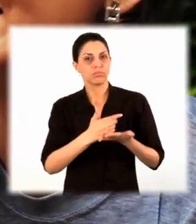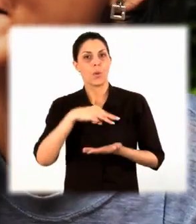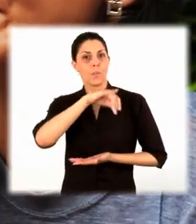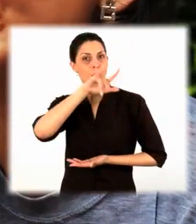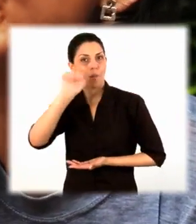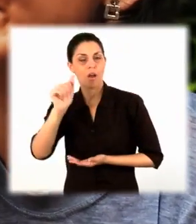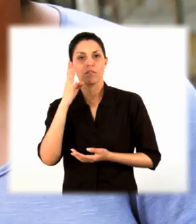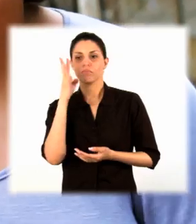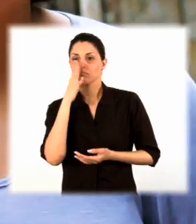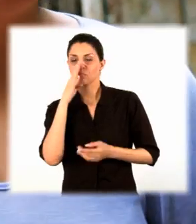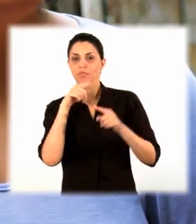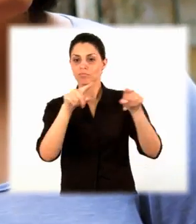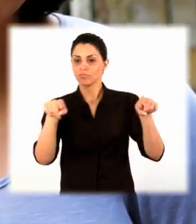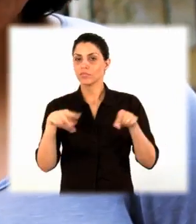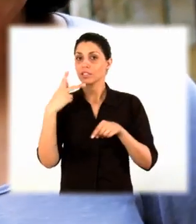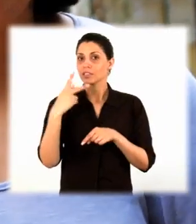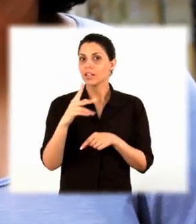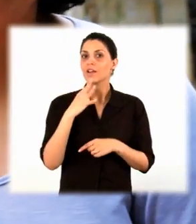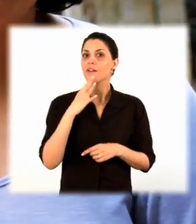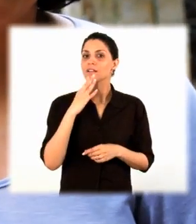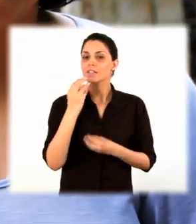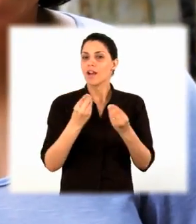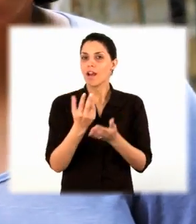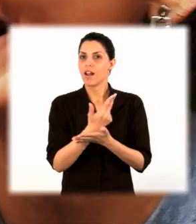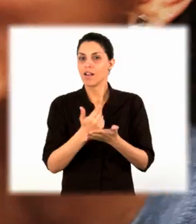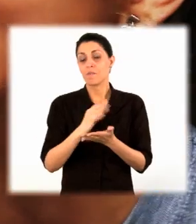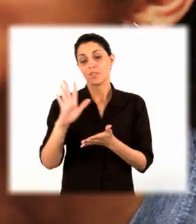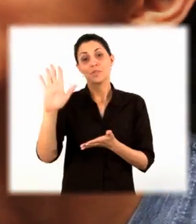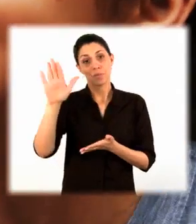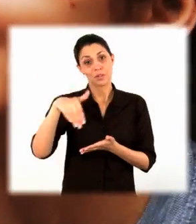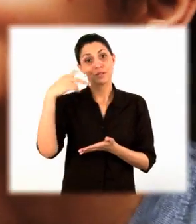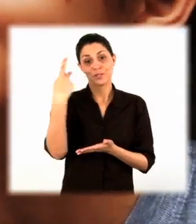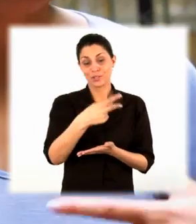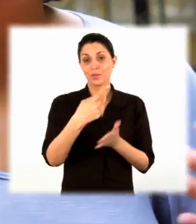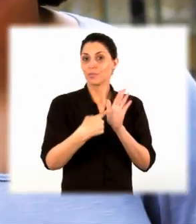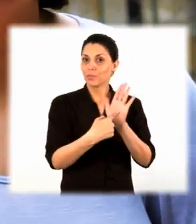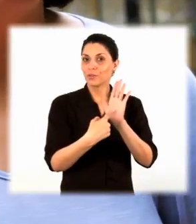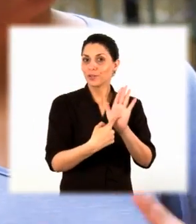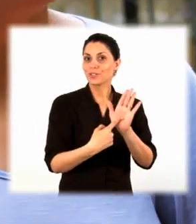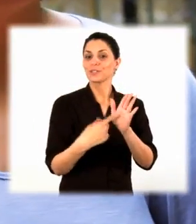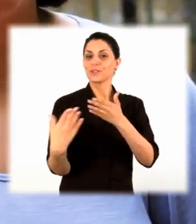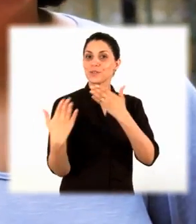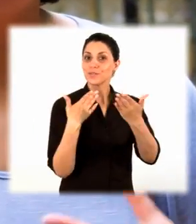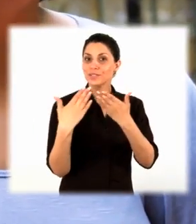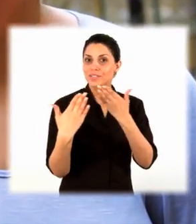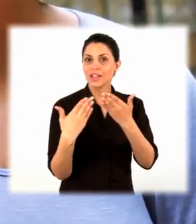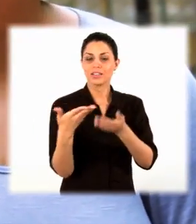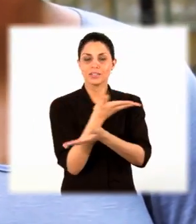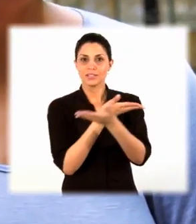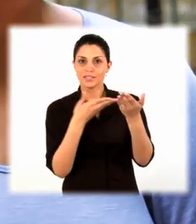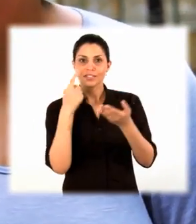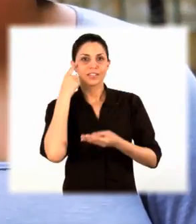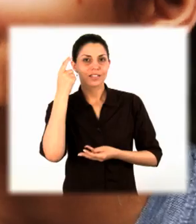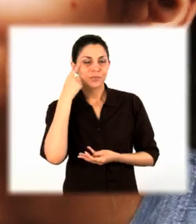a coleção, visitar tudo isso. Quem sabe até levar o que você já desenha, né, para ela apreciar, vocês conversarem aí, trocarem